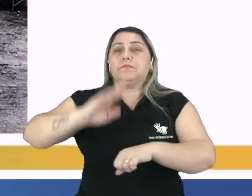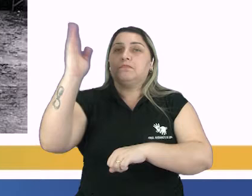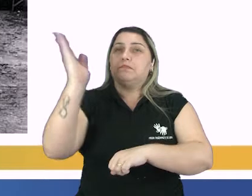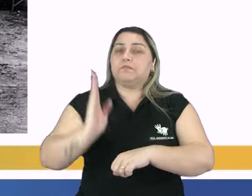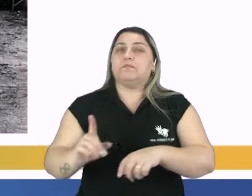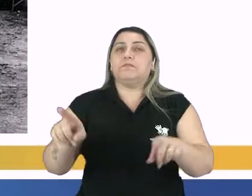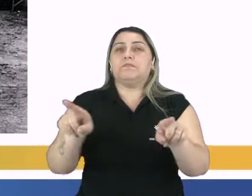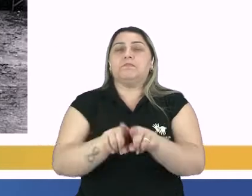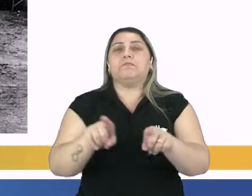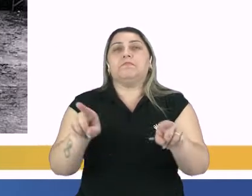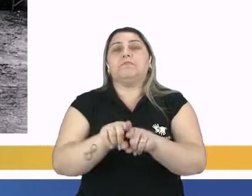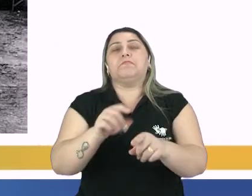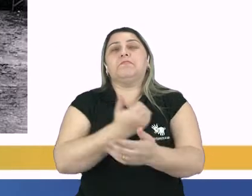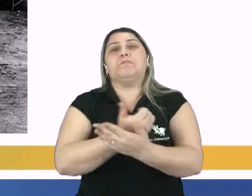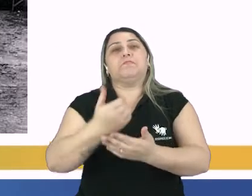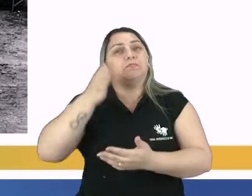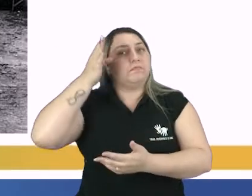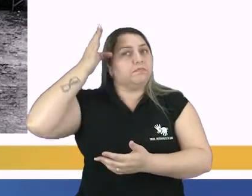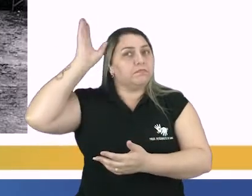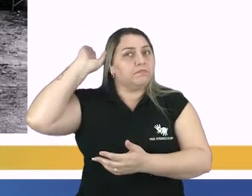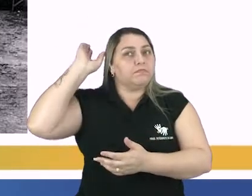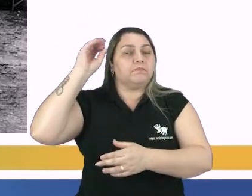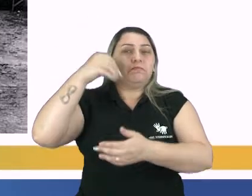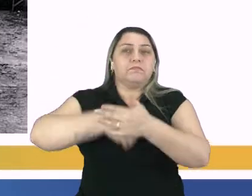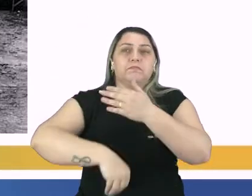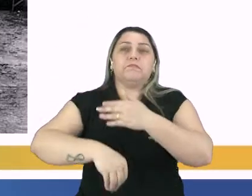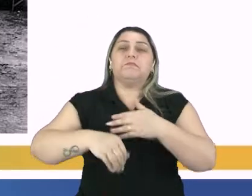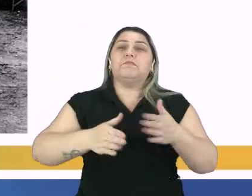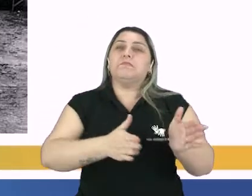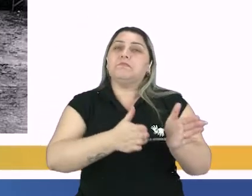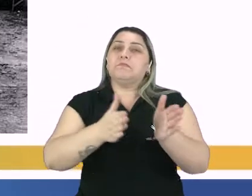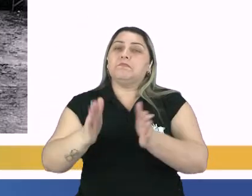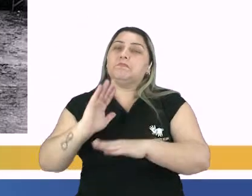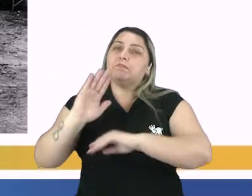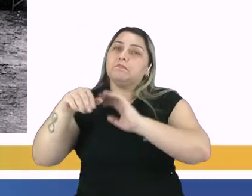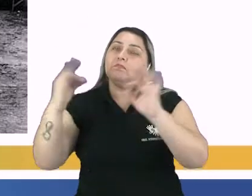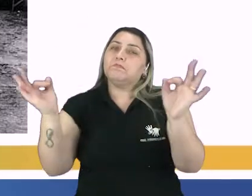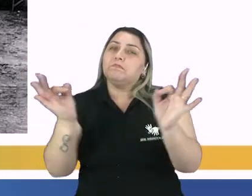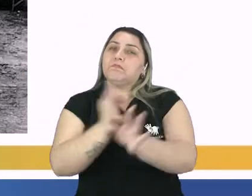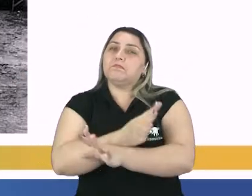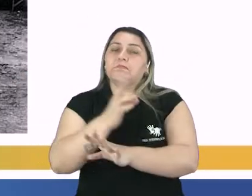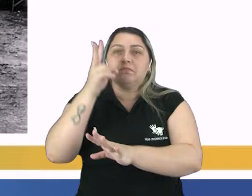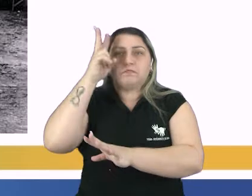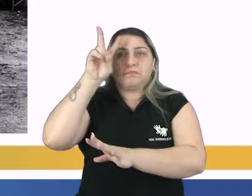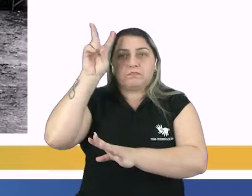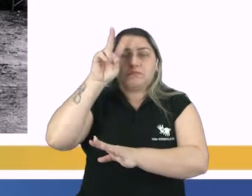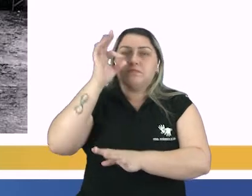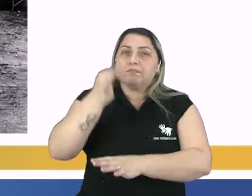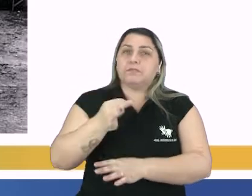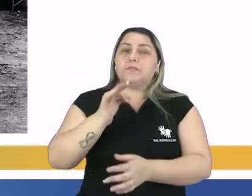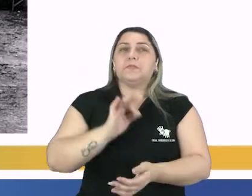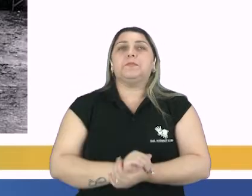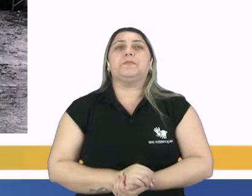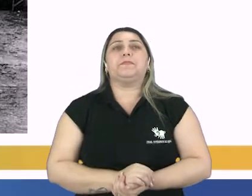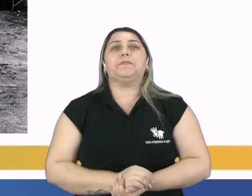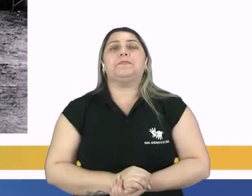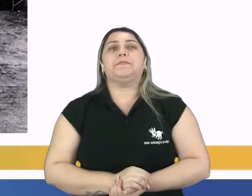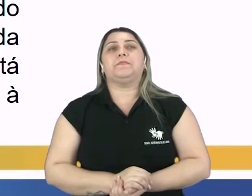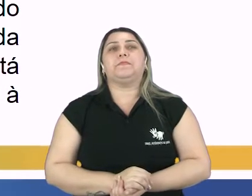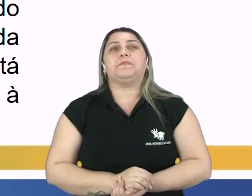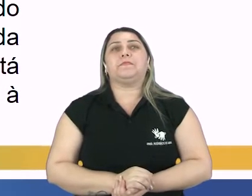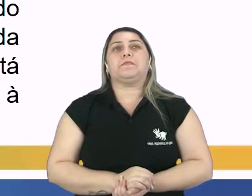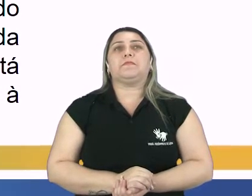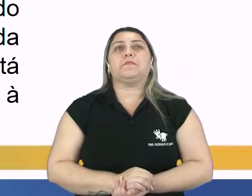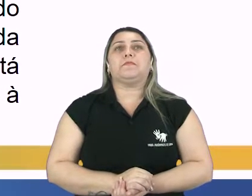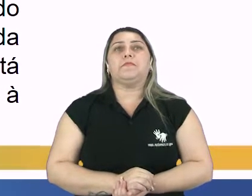um pouquinho da ação de Chico Mendes dentro do nosso processo de construção da nossa história, certo? Então vamos lá, começando, vamos ver